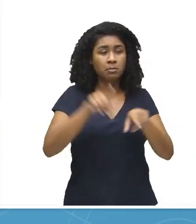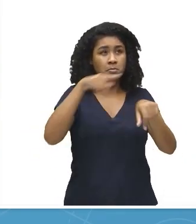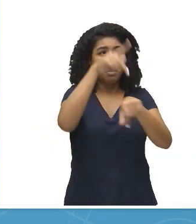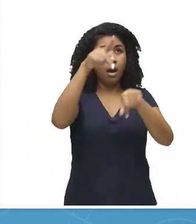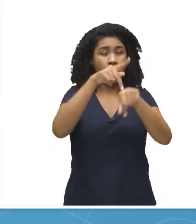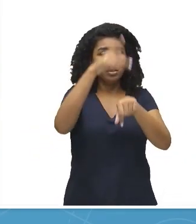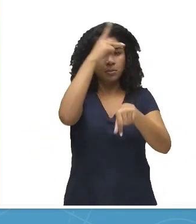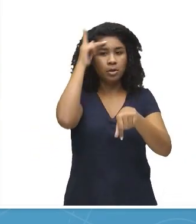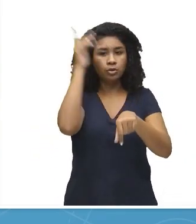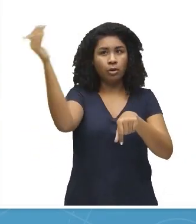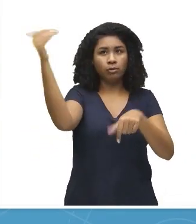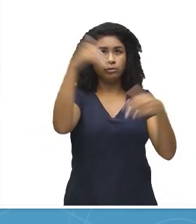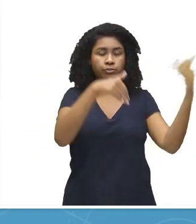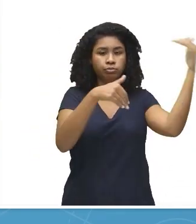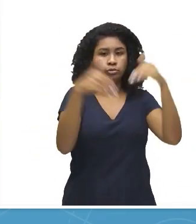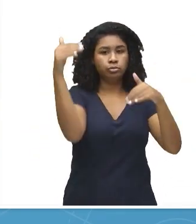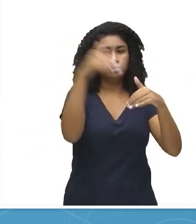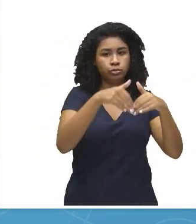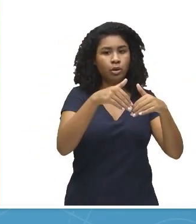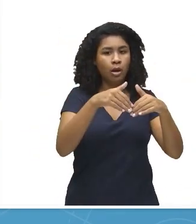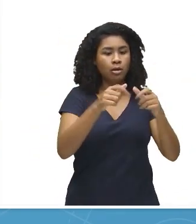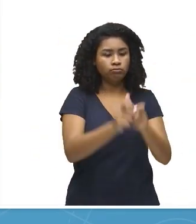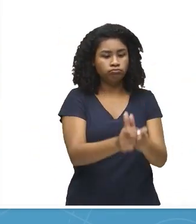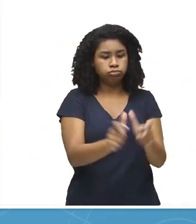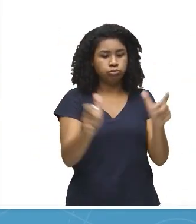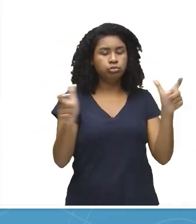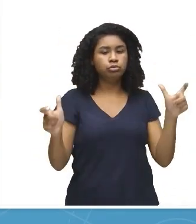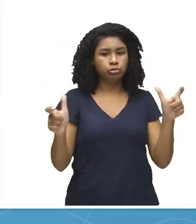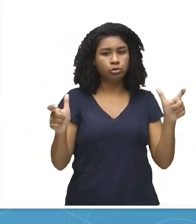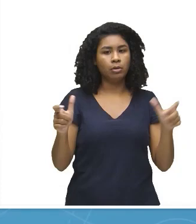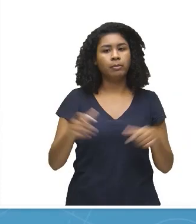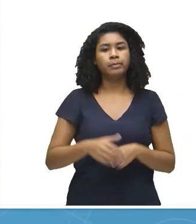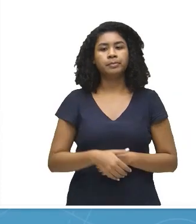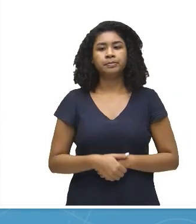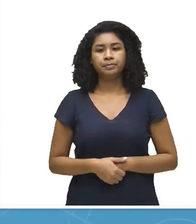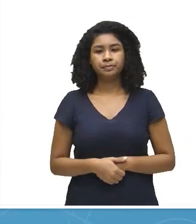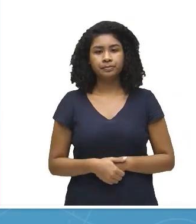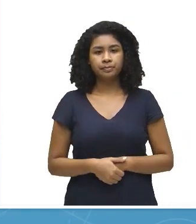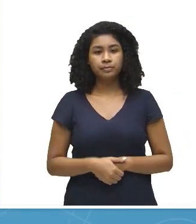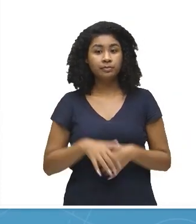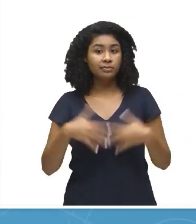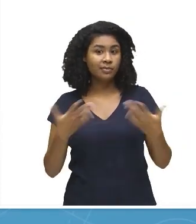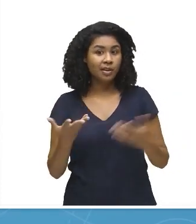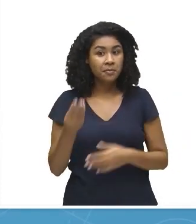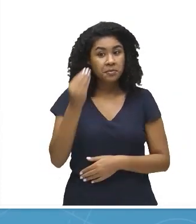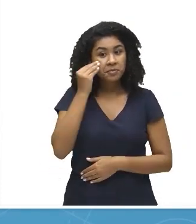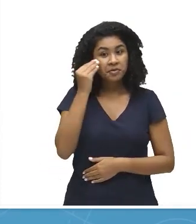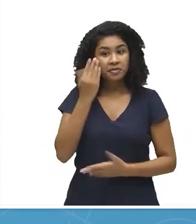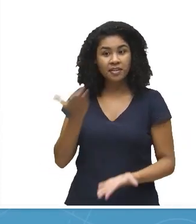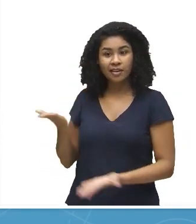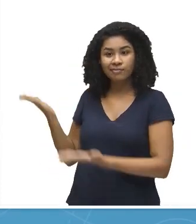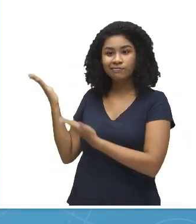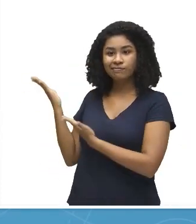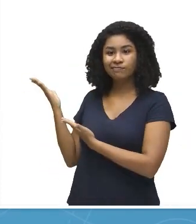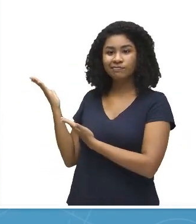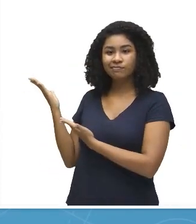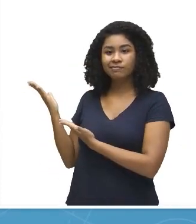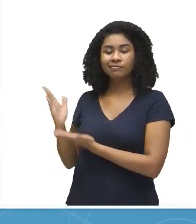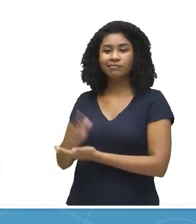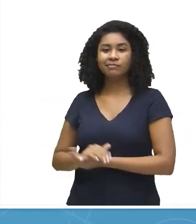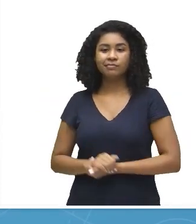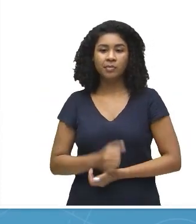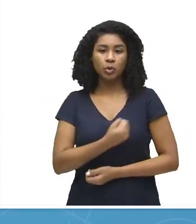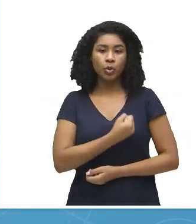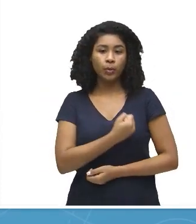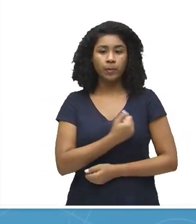né? Então, ele comentou aí para a primeira questão, né? Então, vamos rever aí a primeira questão. Vou colocar aí para